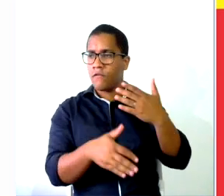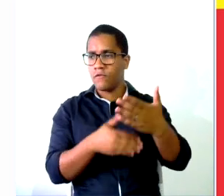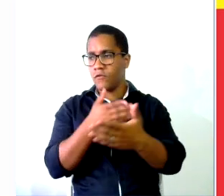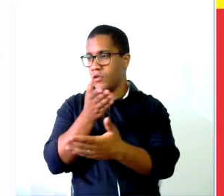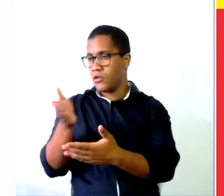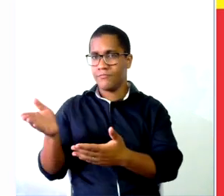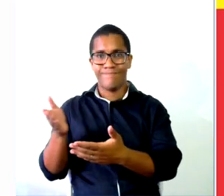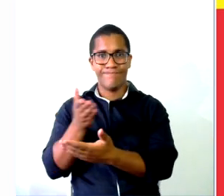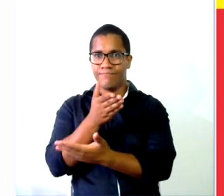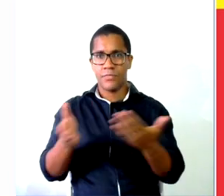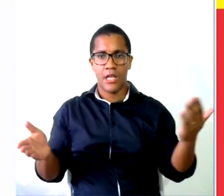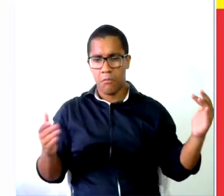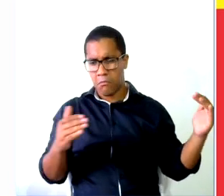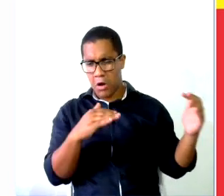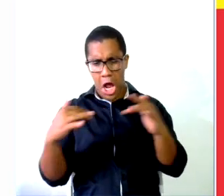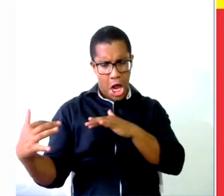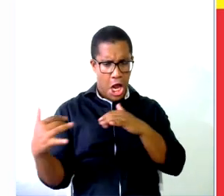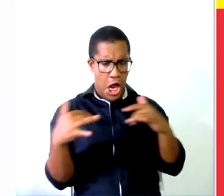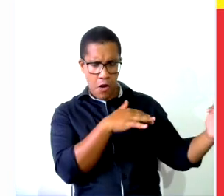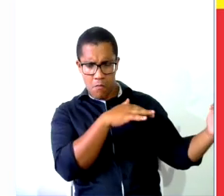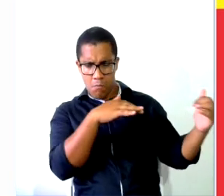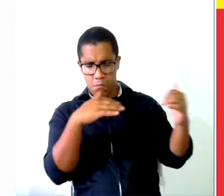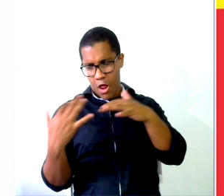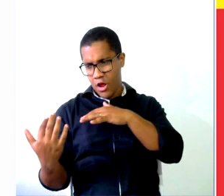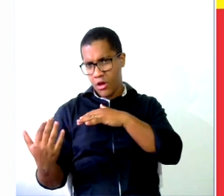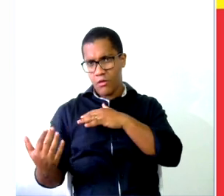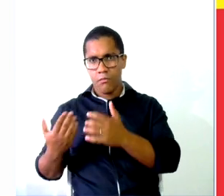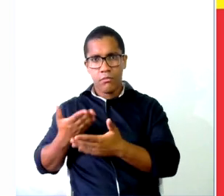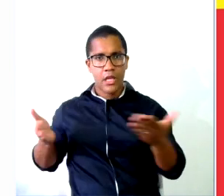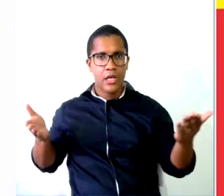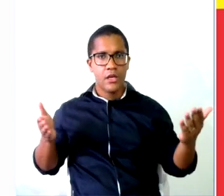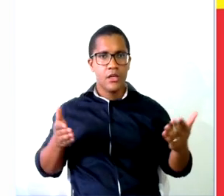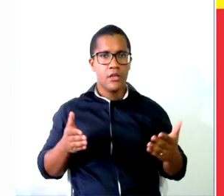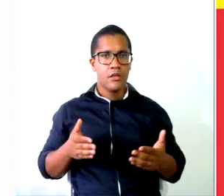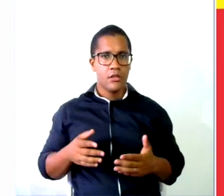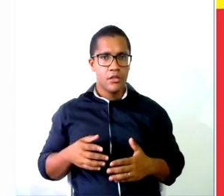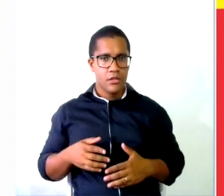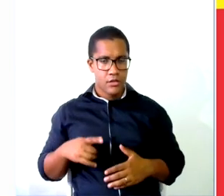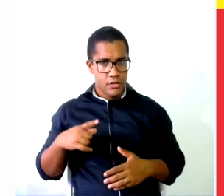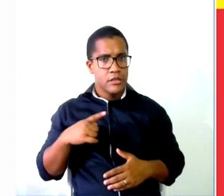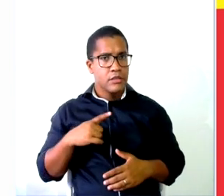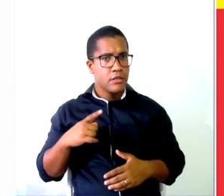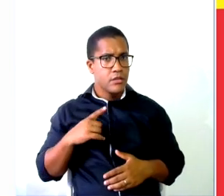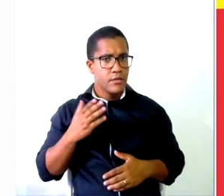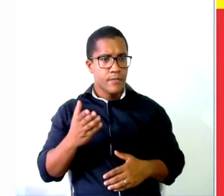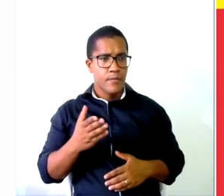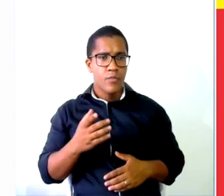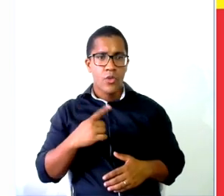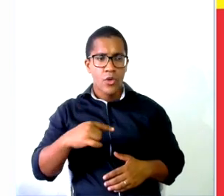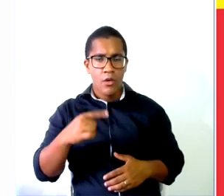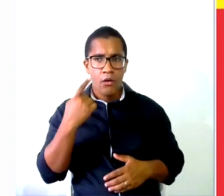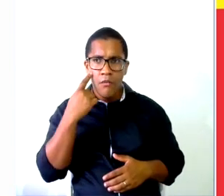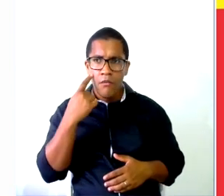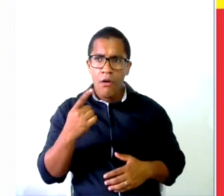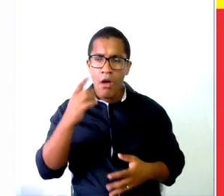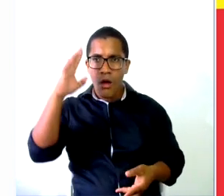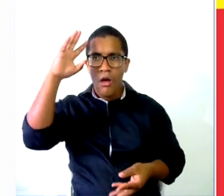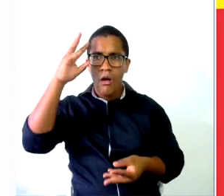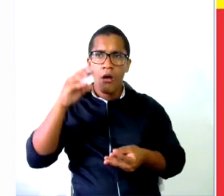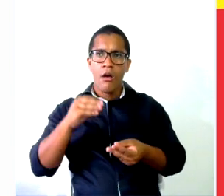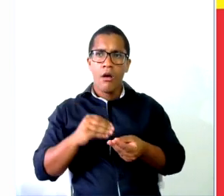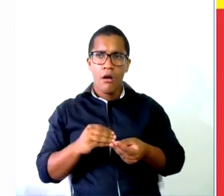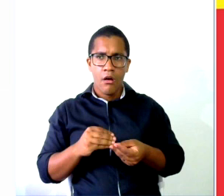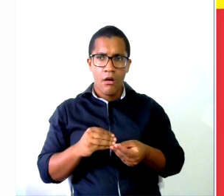A repressão feroz desta revolta serviu de exemplo, né?